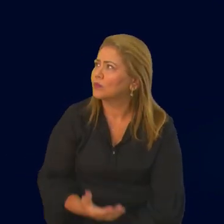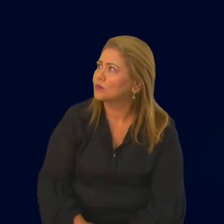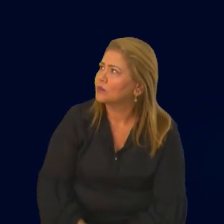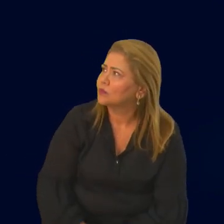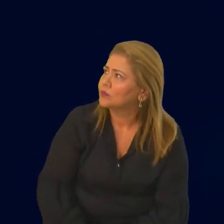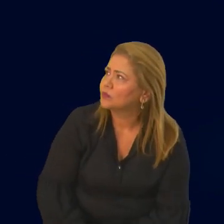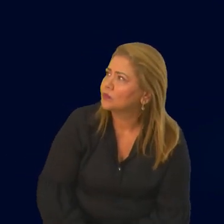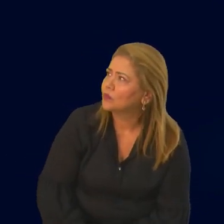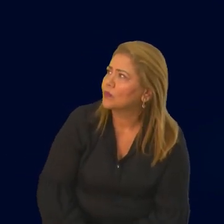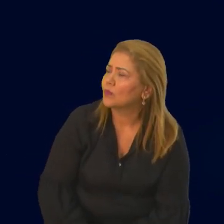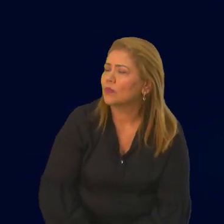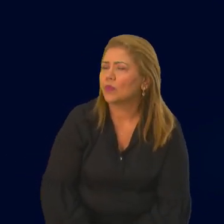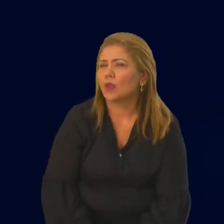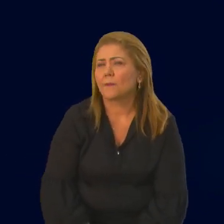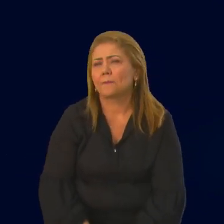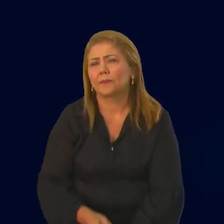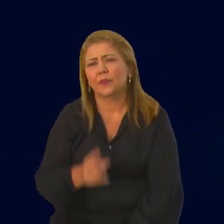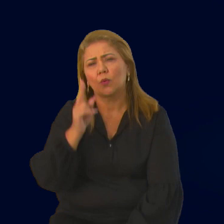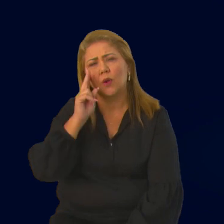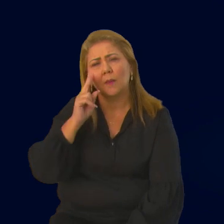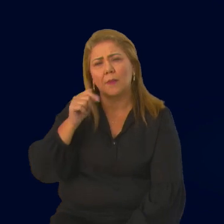Me lembrei da minha filha.